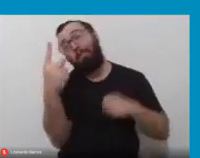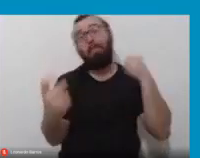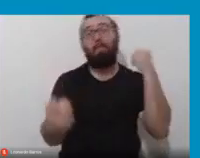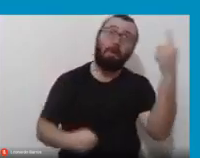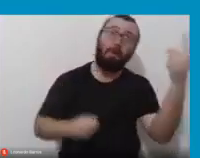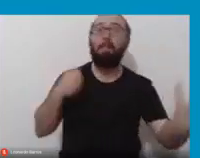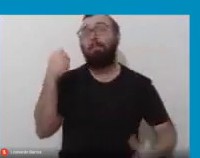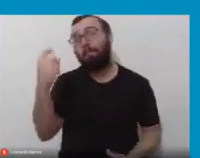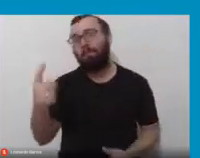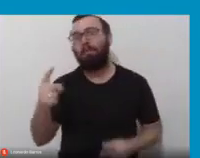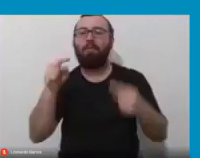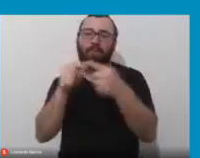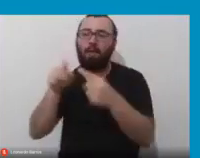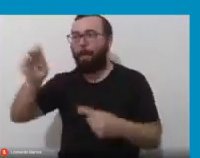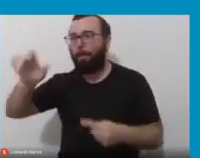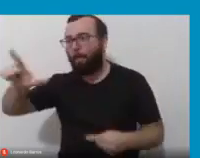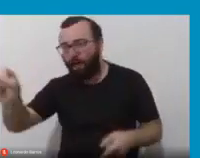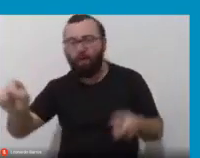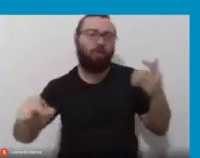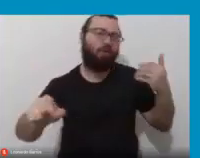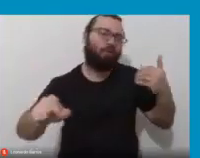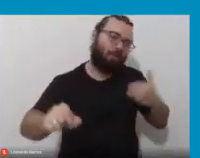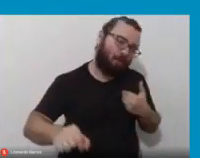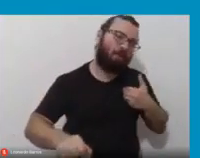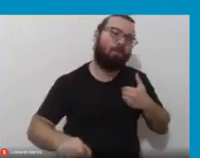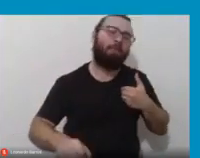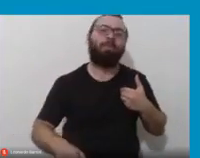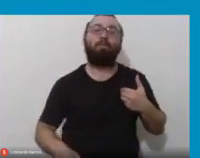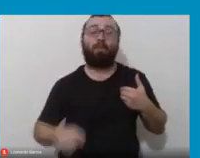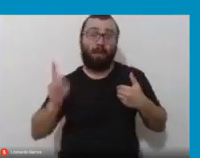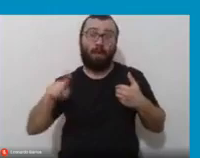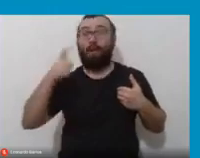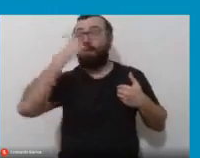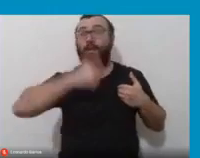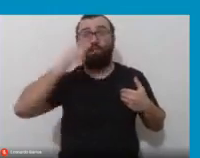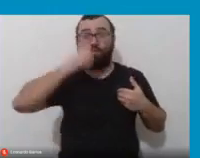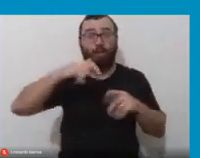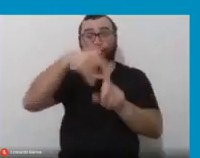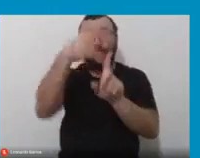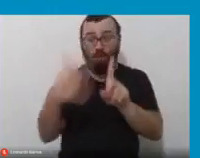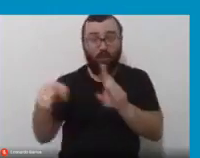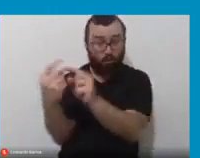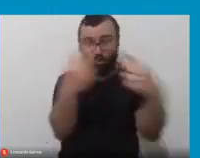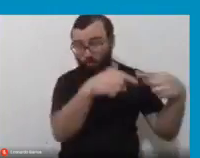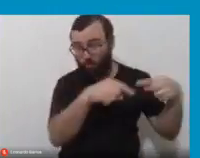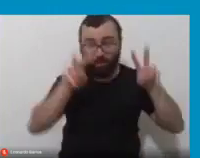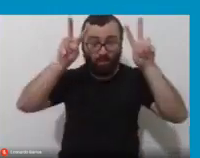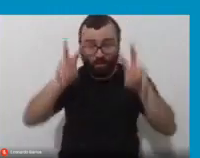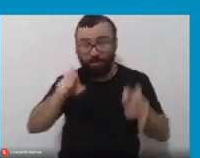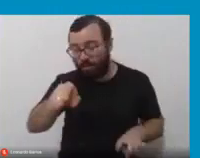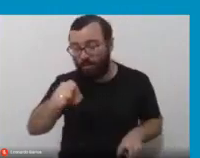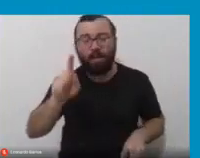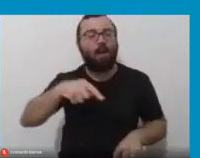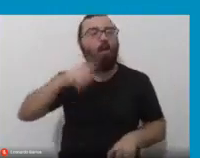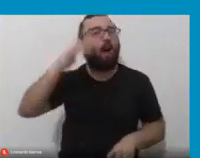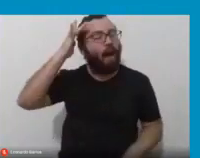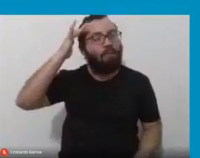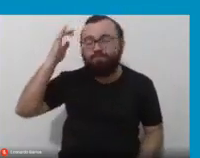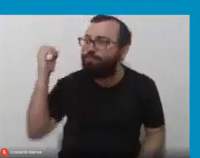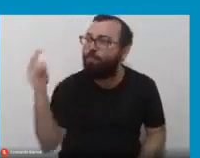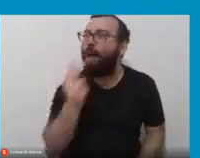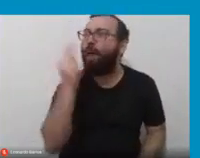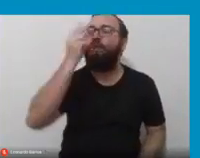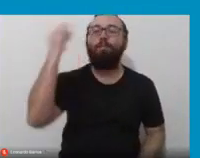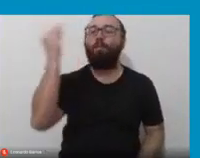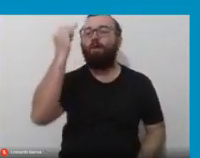discutindo como Paulo, como eu, e principalmente eu, enquanto mulher negra LGBTI, discutindo isso, acho super valoroso, mas